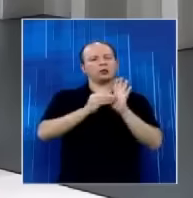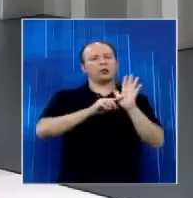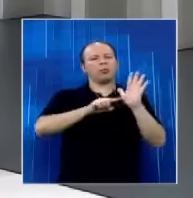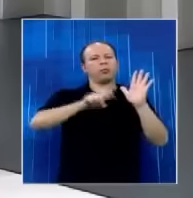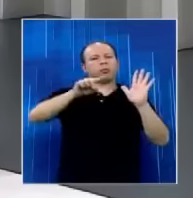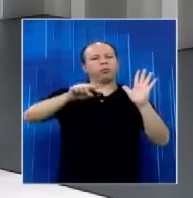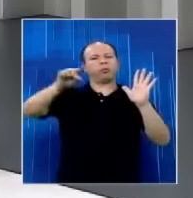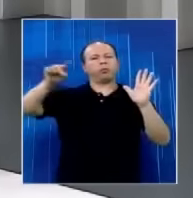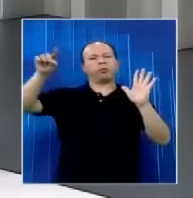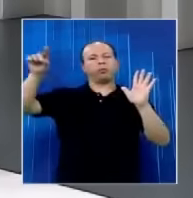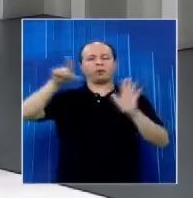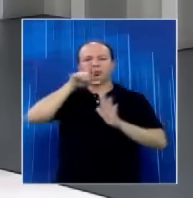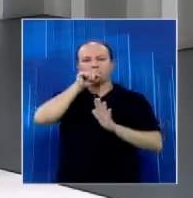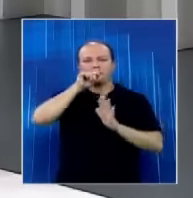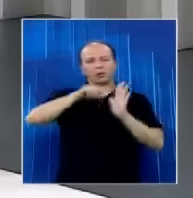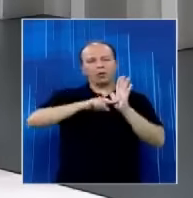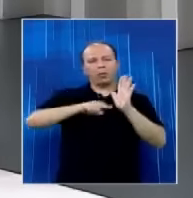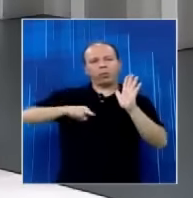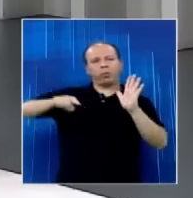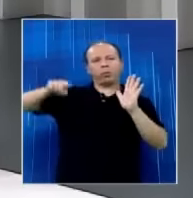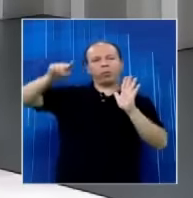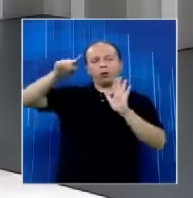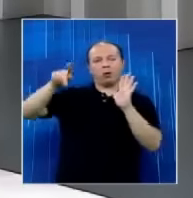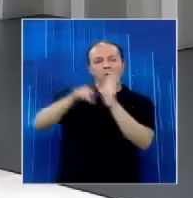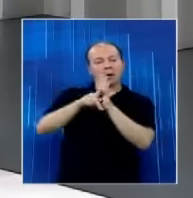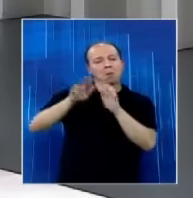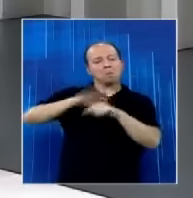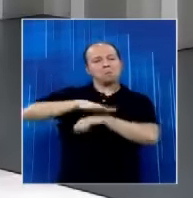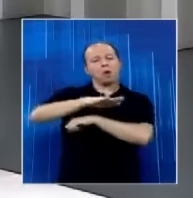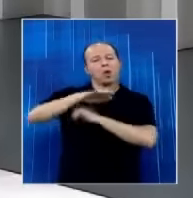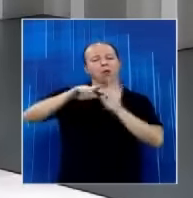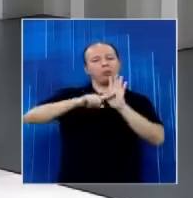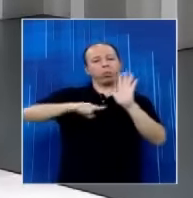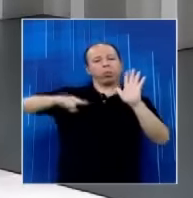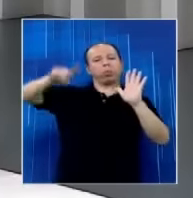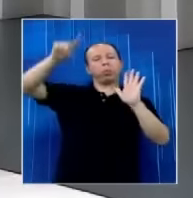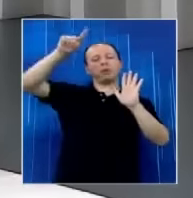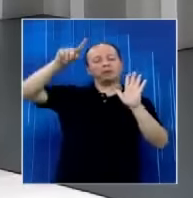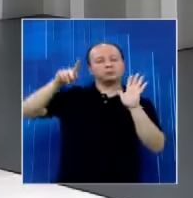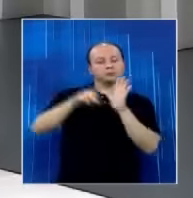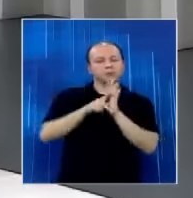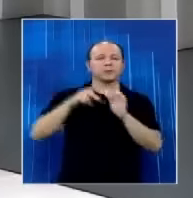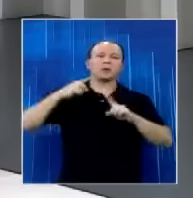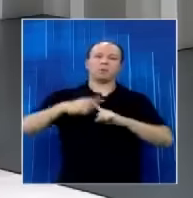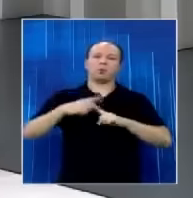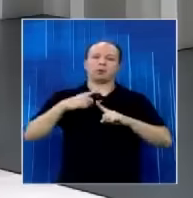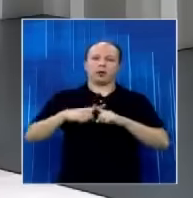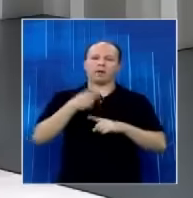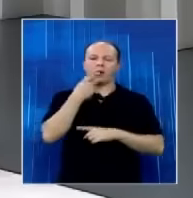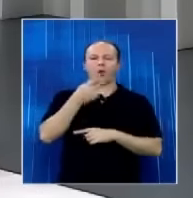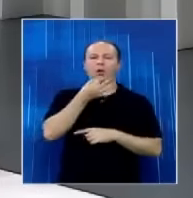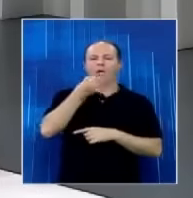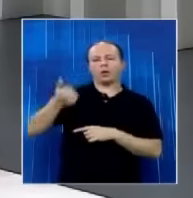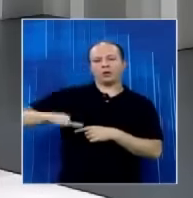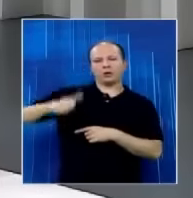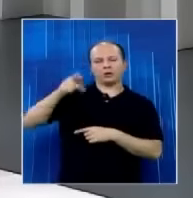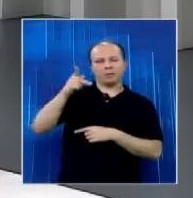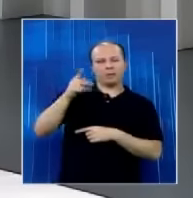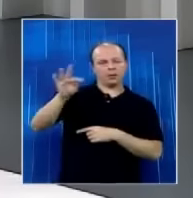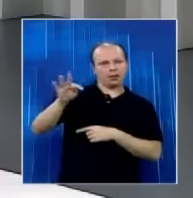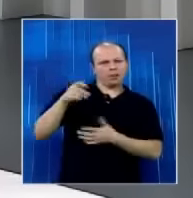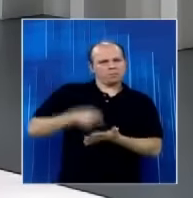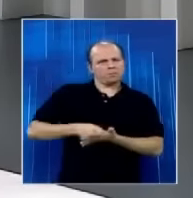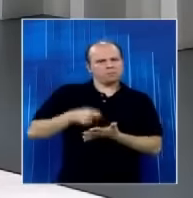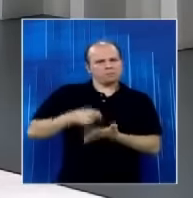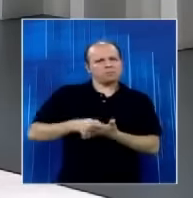no final ele praticamente se tornou o candidato em maior evidência, porque no momento de crítica ao PT, quando ele foi